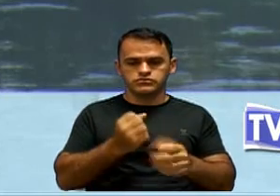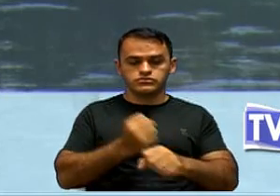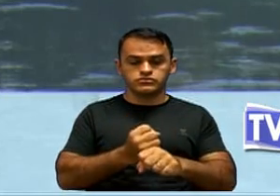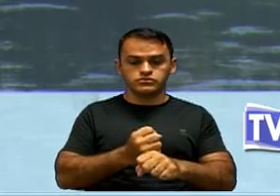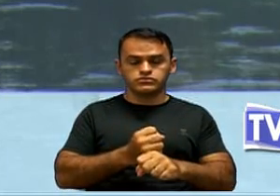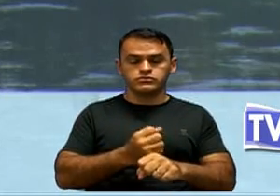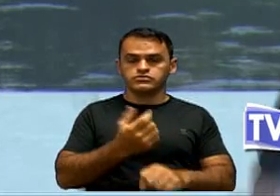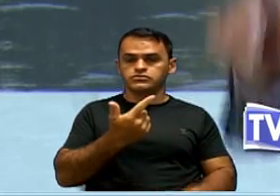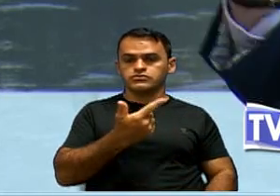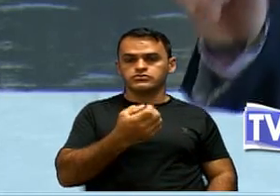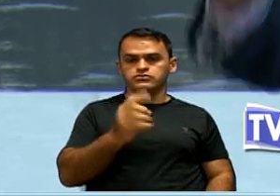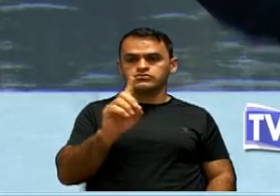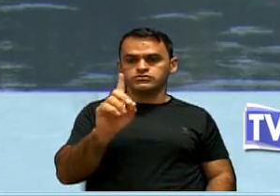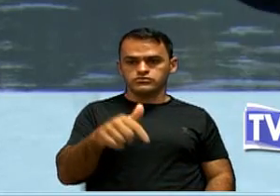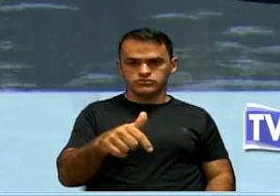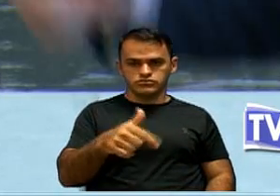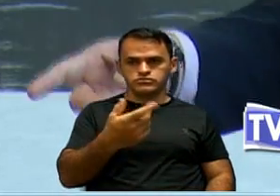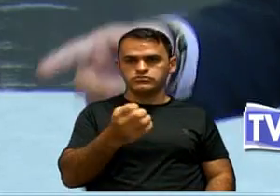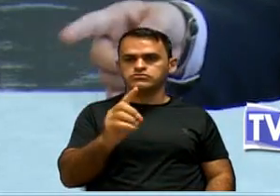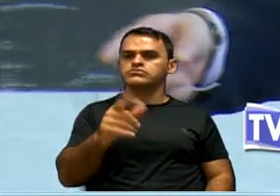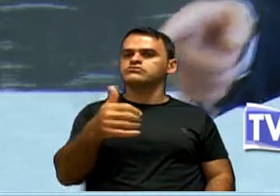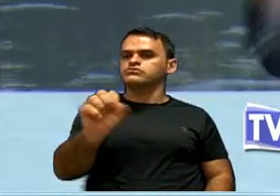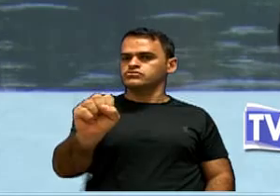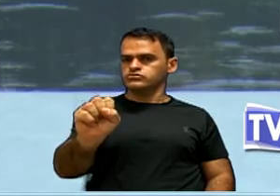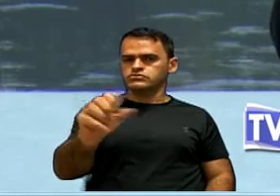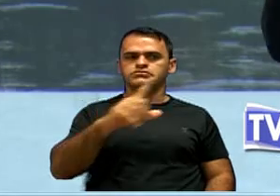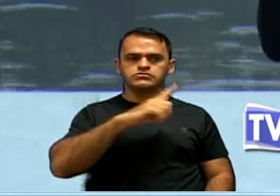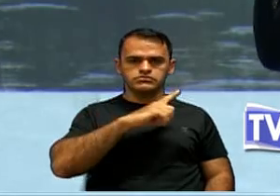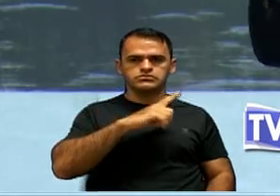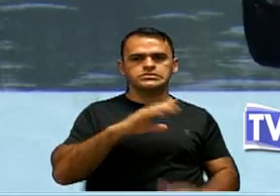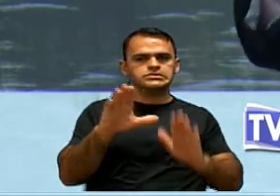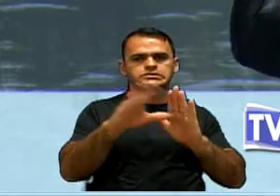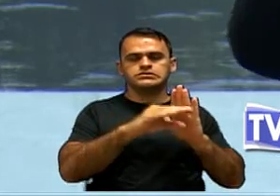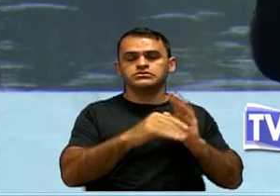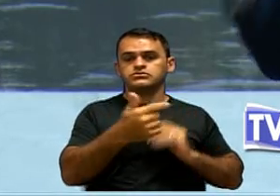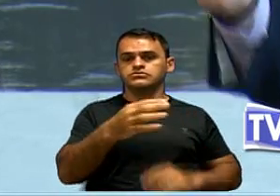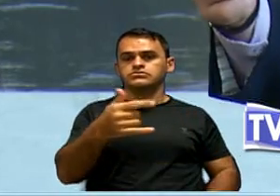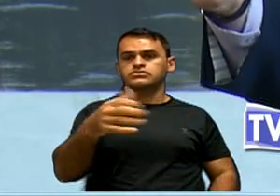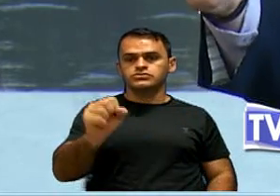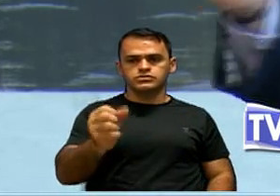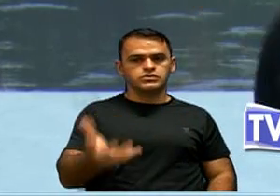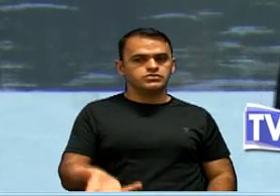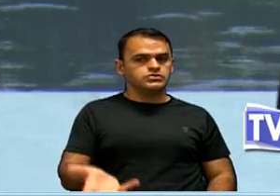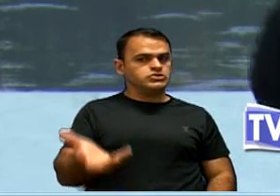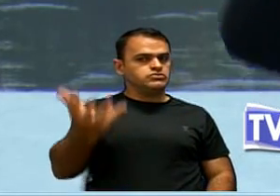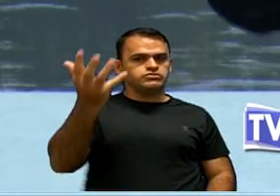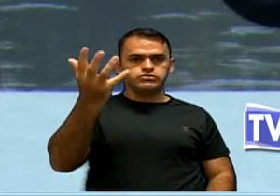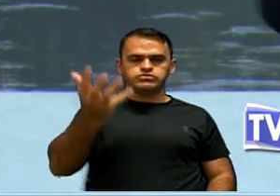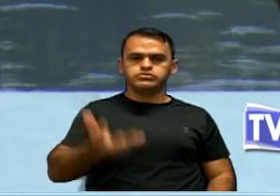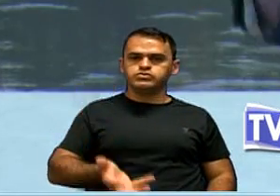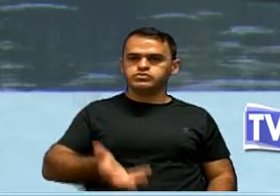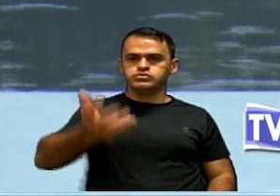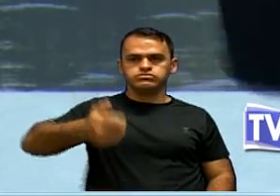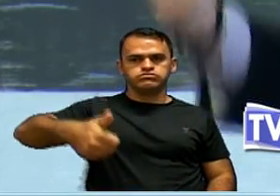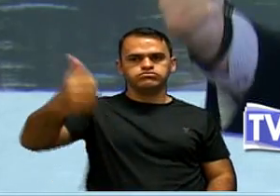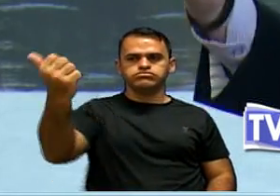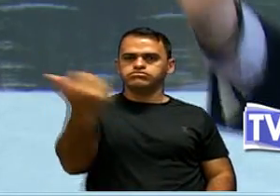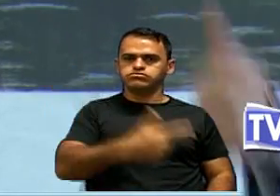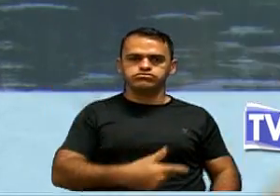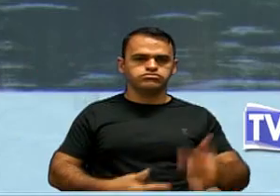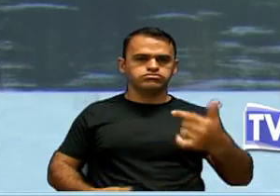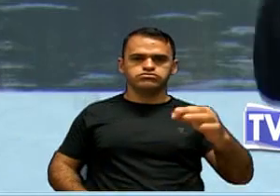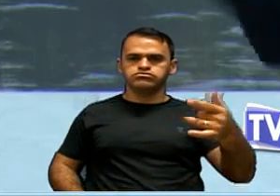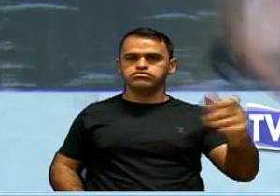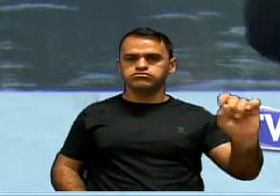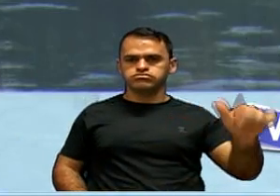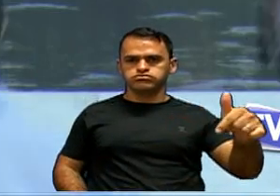de 2017 e esse 2018 quem deu dado foi o Fernando Dini, 2018 que era o já superou, né, Dini? Fernando? 2018 já superou 2017. Já